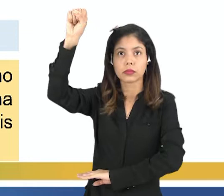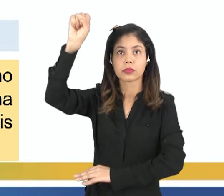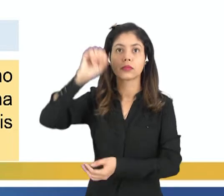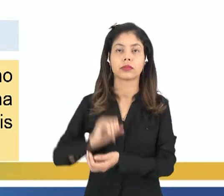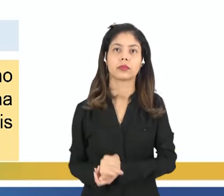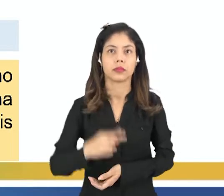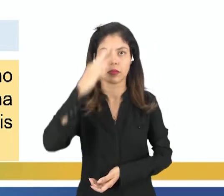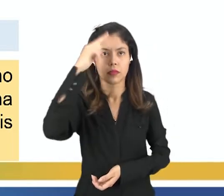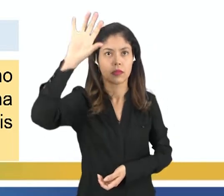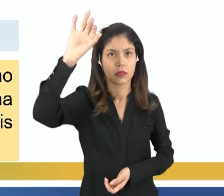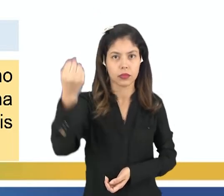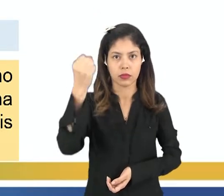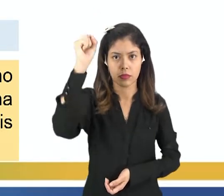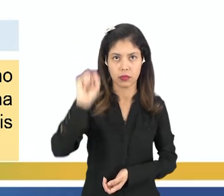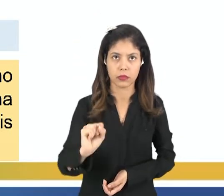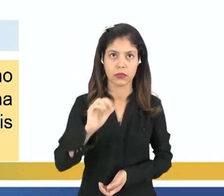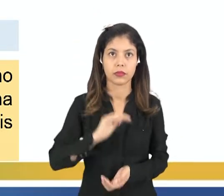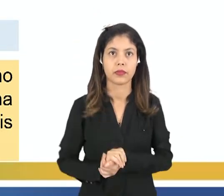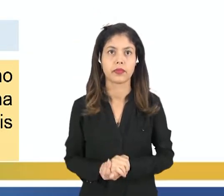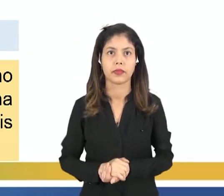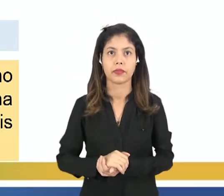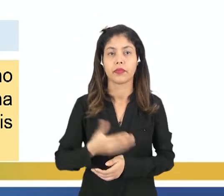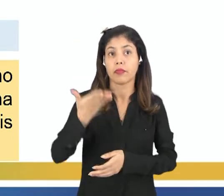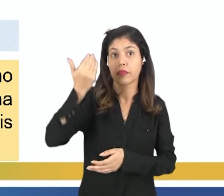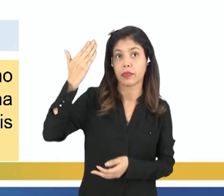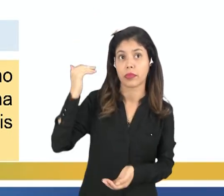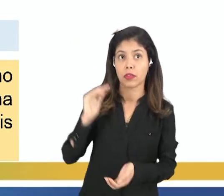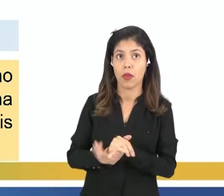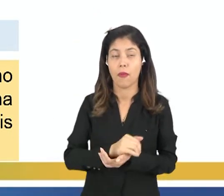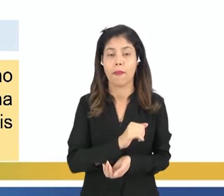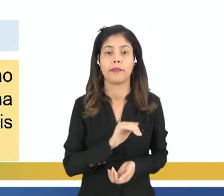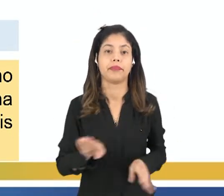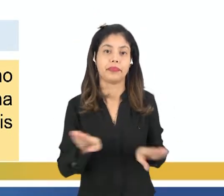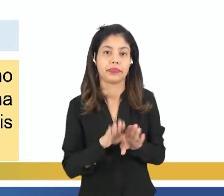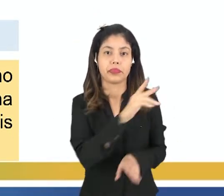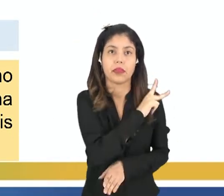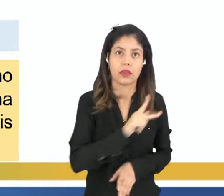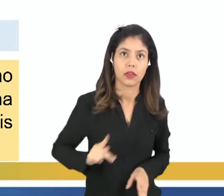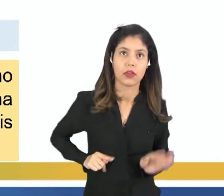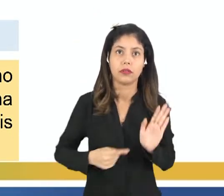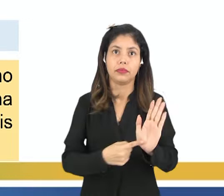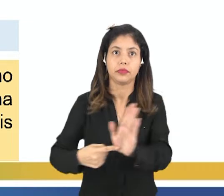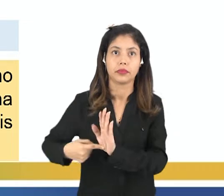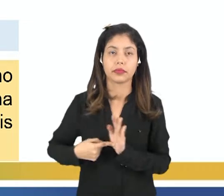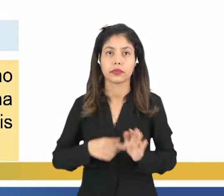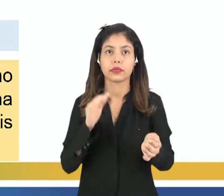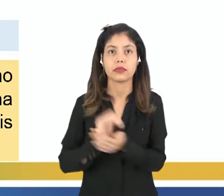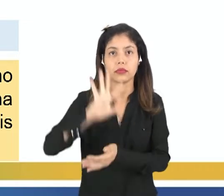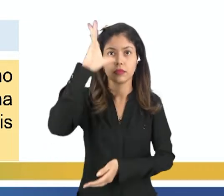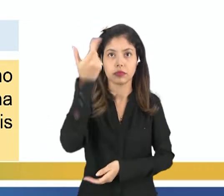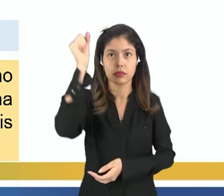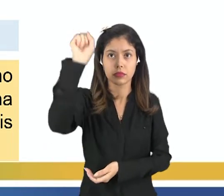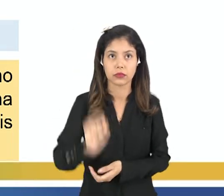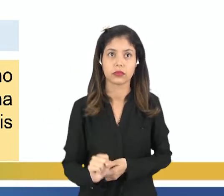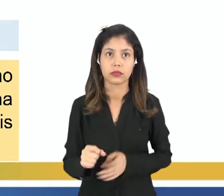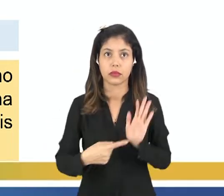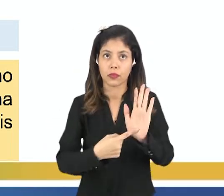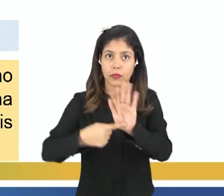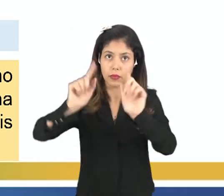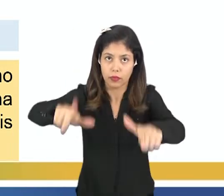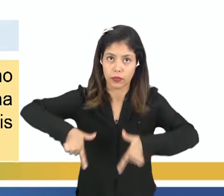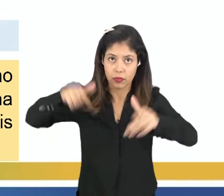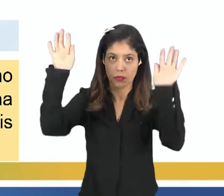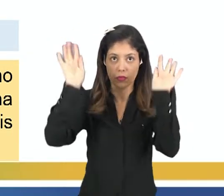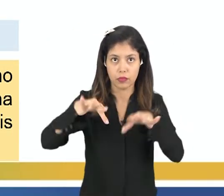Mandela, líder sul-africano e ex-presidente da África do Sul, que se tornou referência na luta pelo fim do